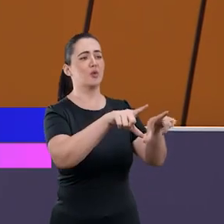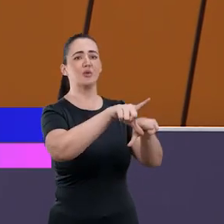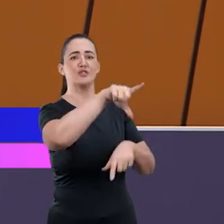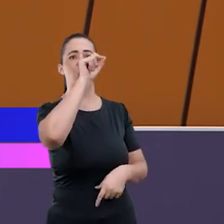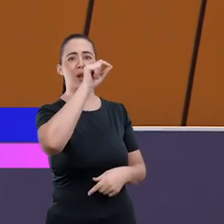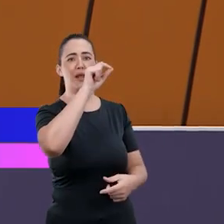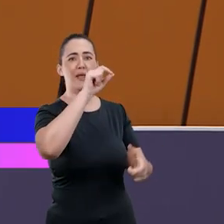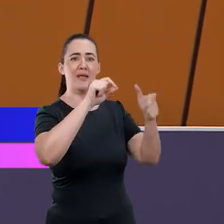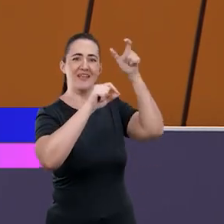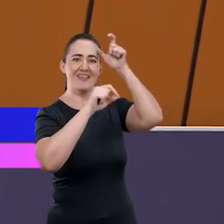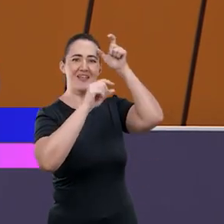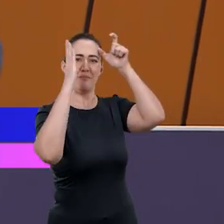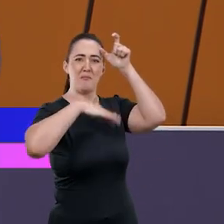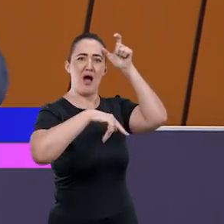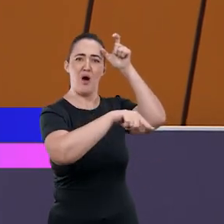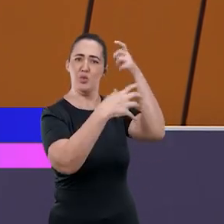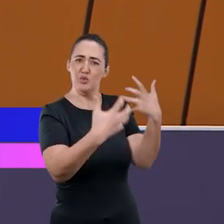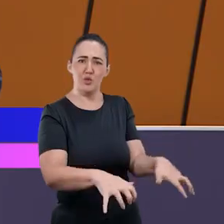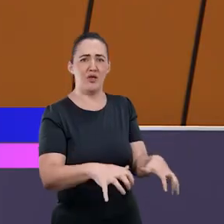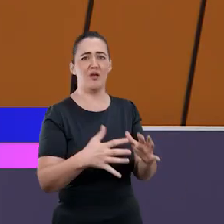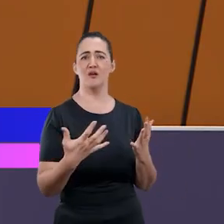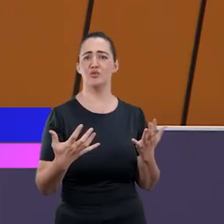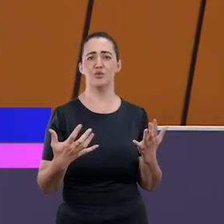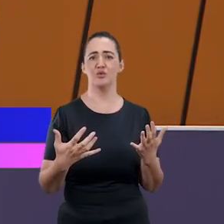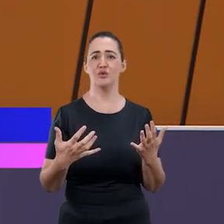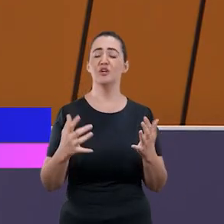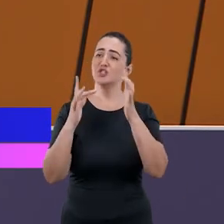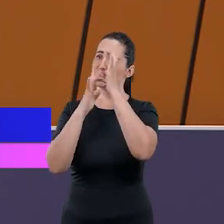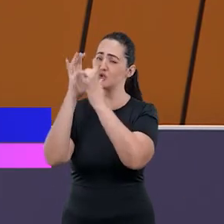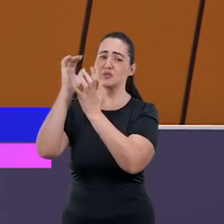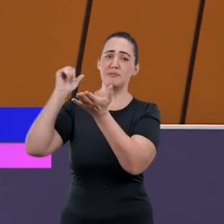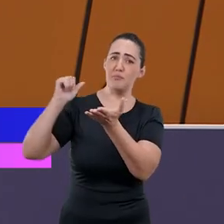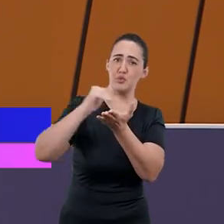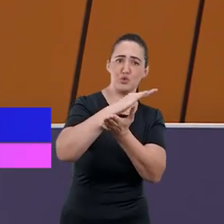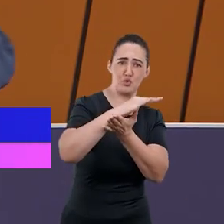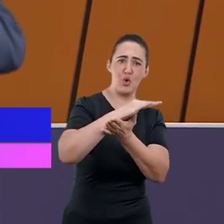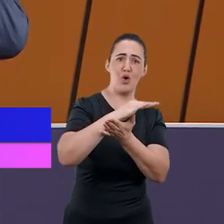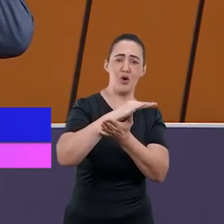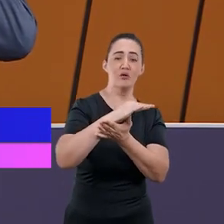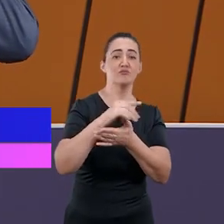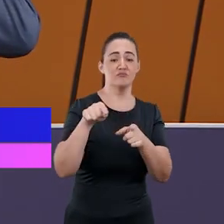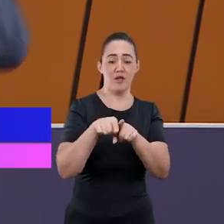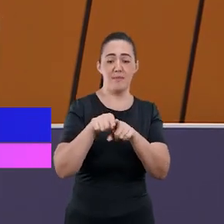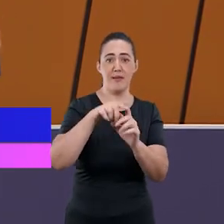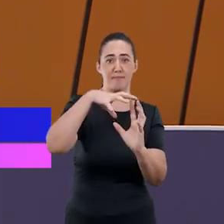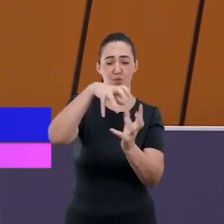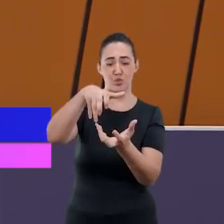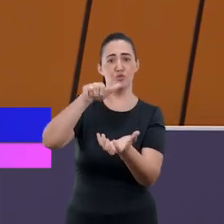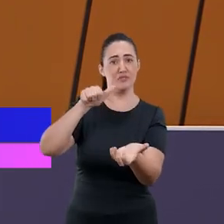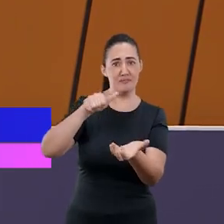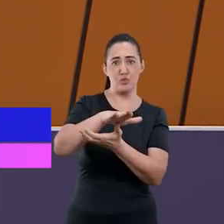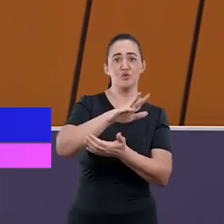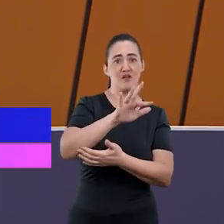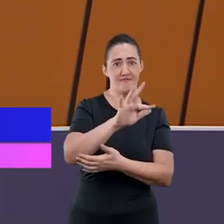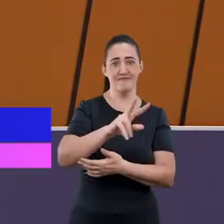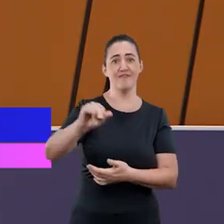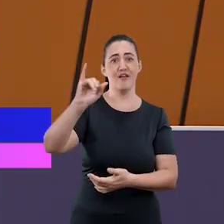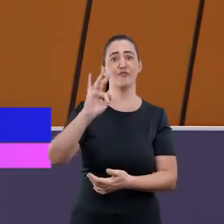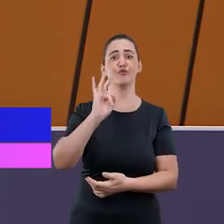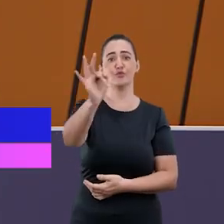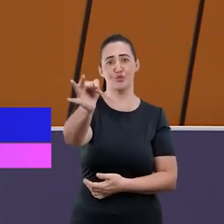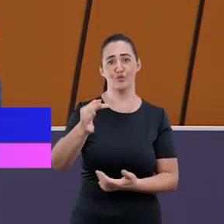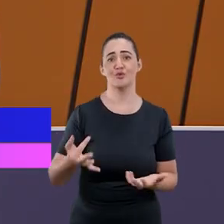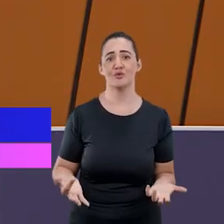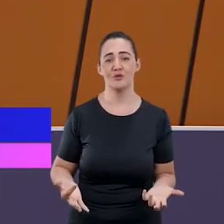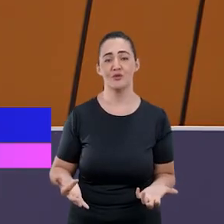de Jesus, que é o grande vitorioso. Ele expulsou Satanás do céu e vai expulsar Satanás aqui da terra. Vai destruí-lo para sempre. E Deus te convida